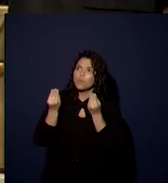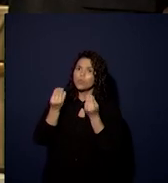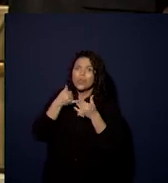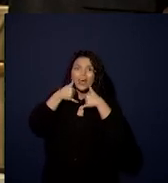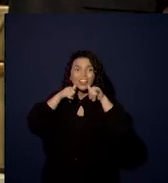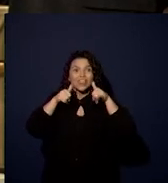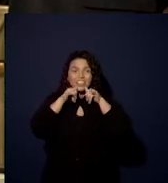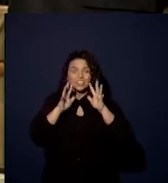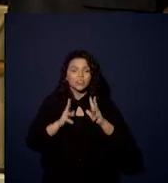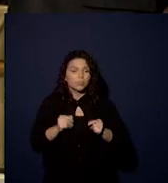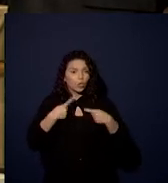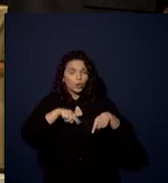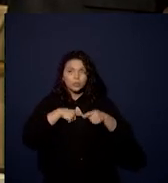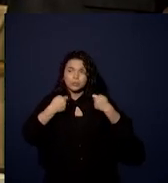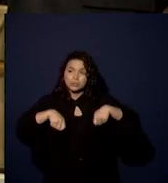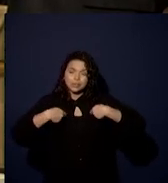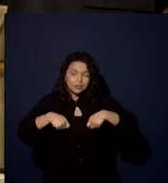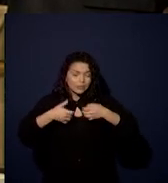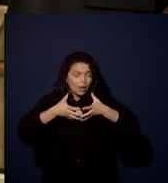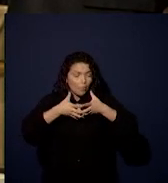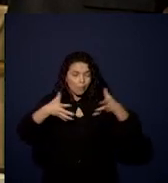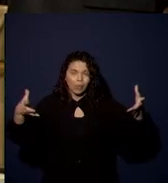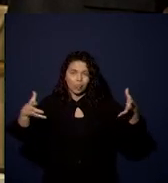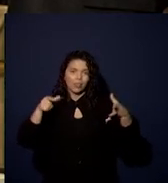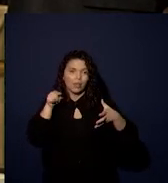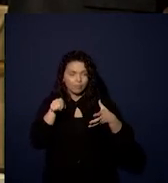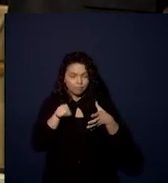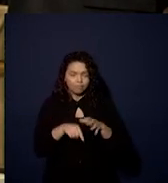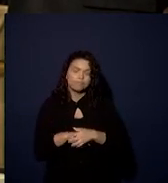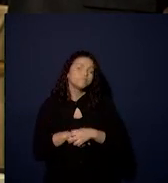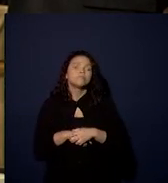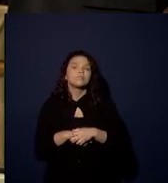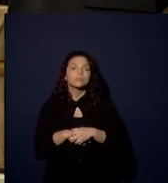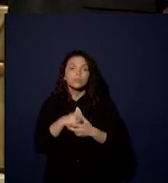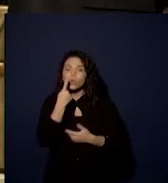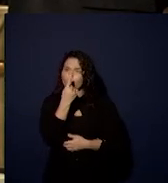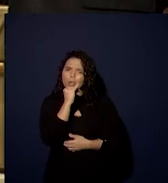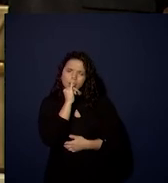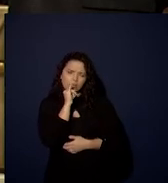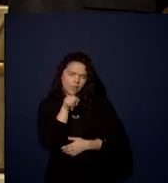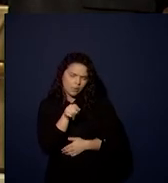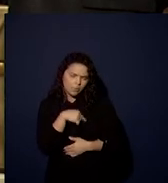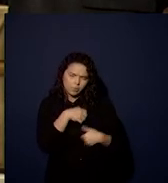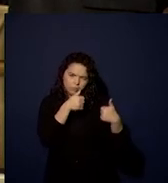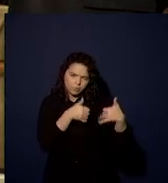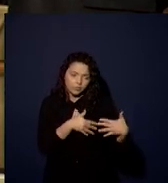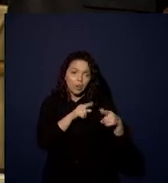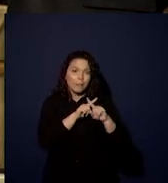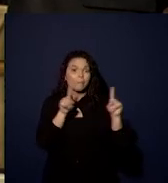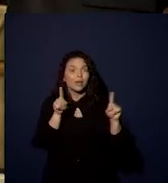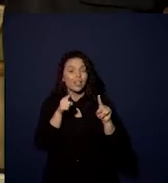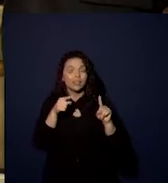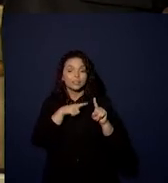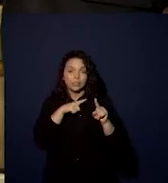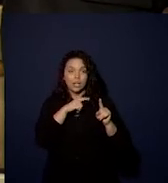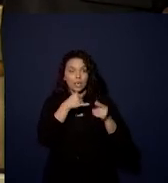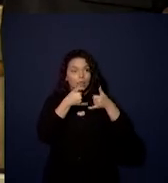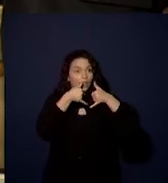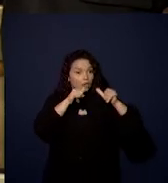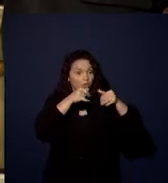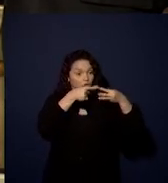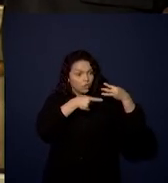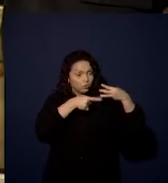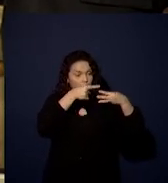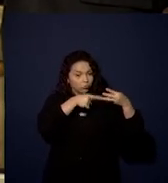precisa fomentar isso então Esse é um dos exemplos agora o que que tem hoje né a energia renovável no Brasil